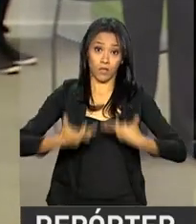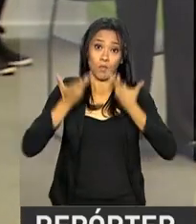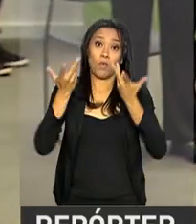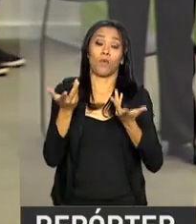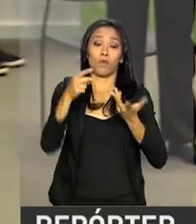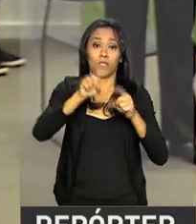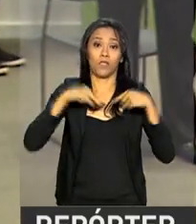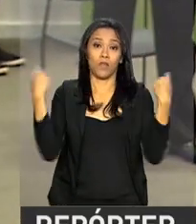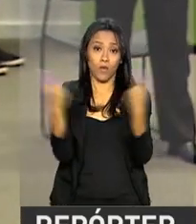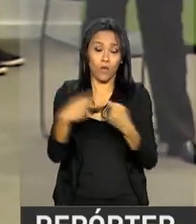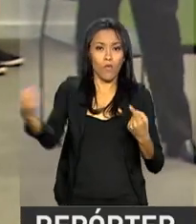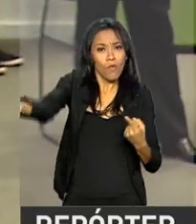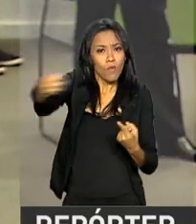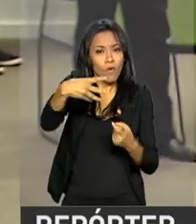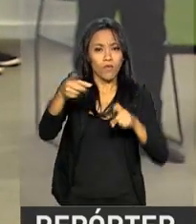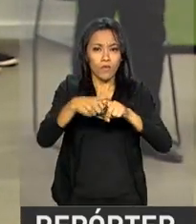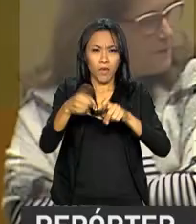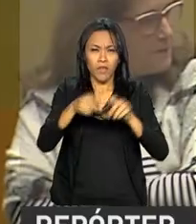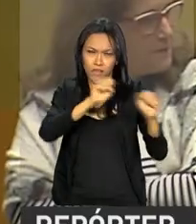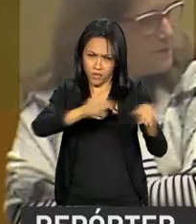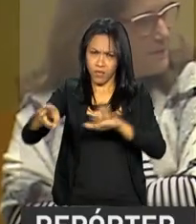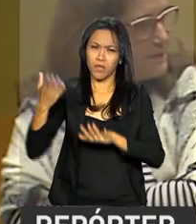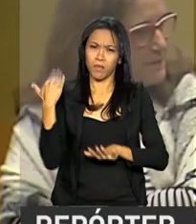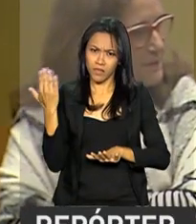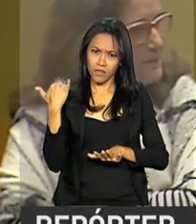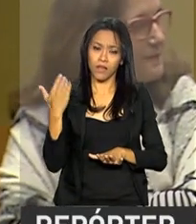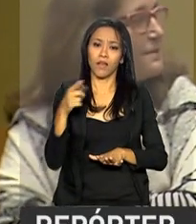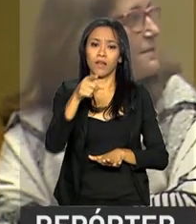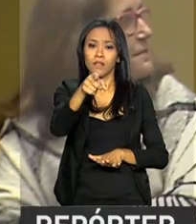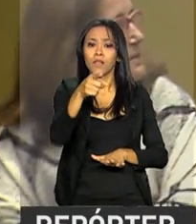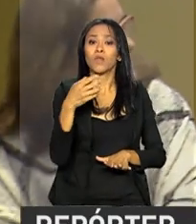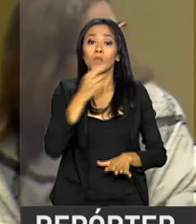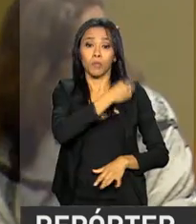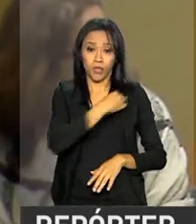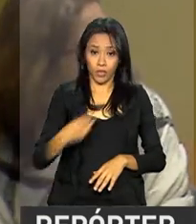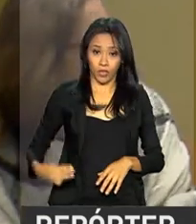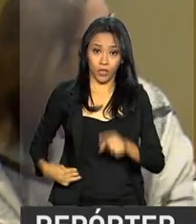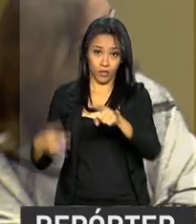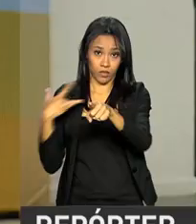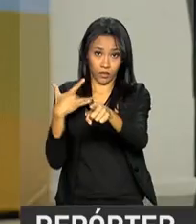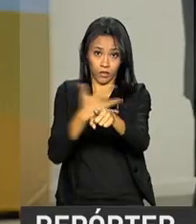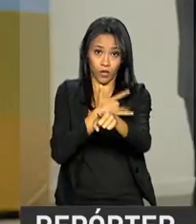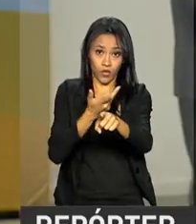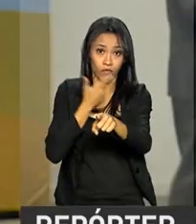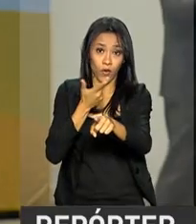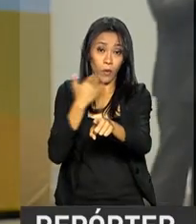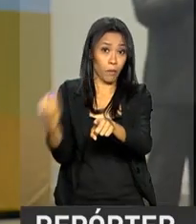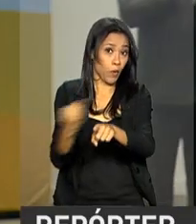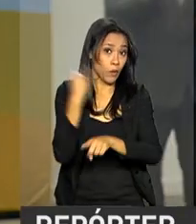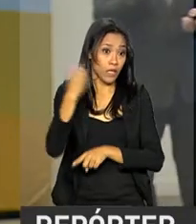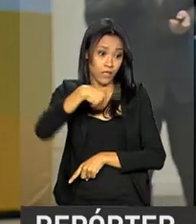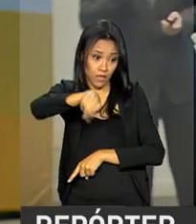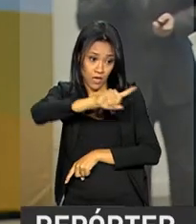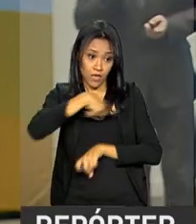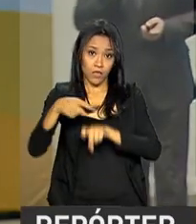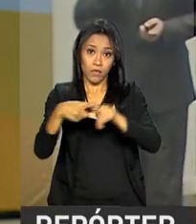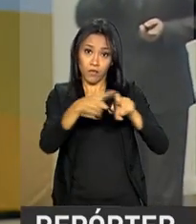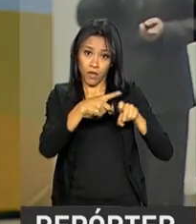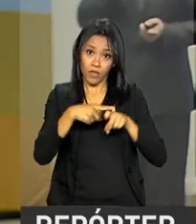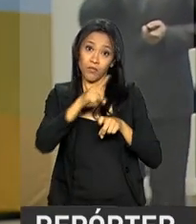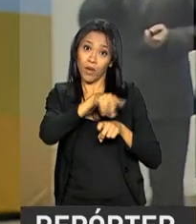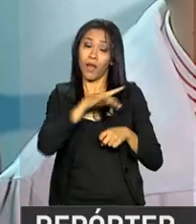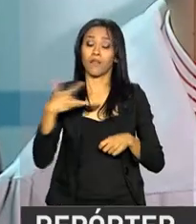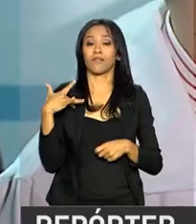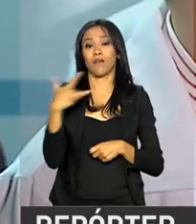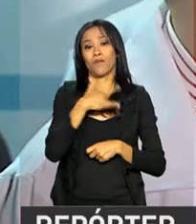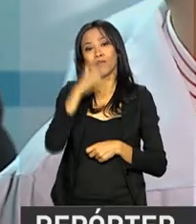dos novos médicos na semana passada o ministro da saúde destacou a importância desses profissionais para a saúde básica do